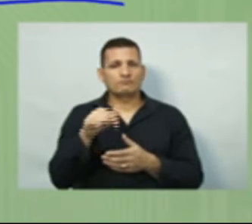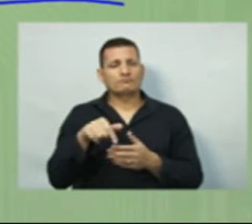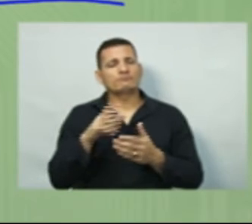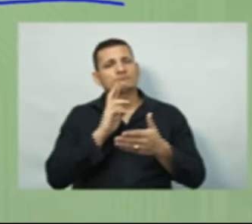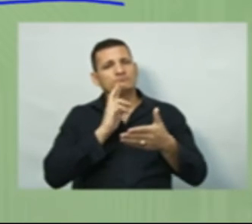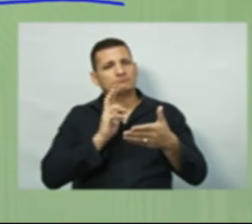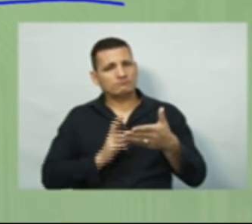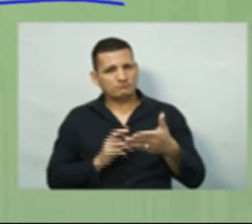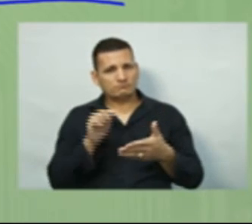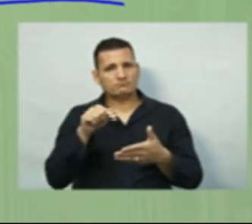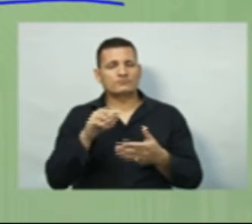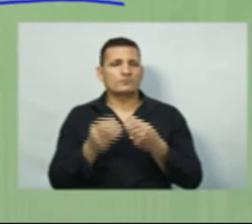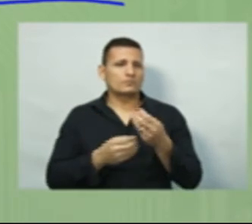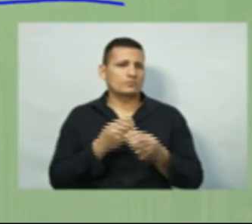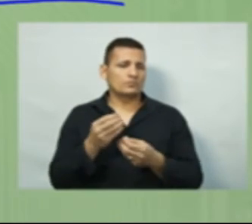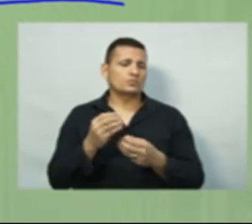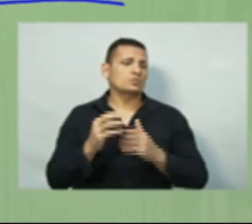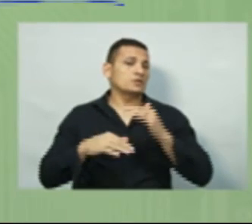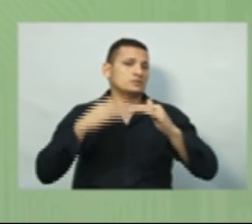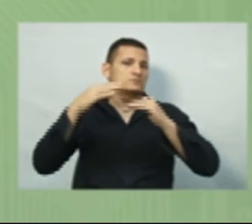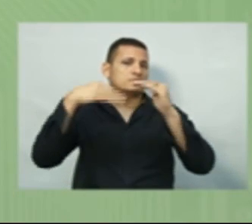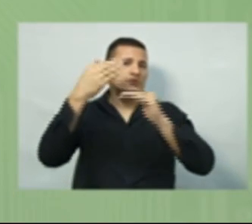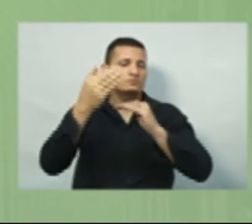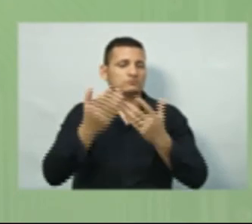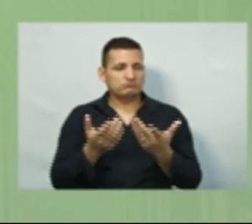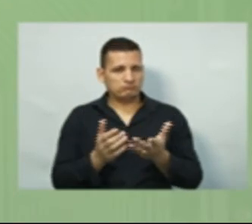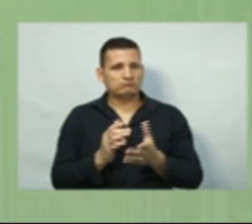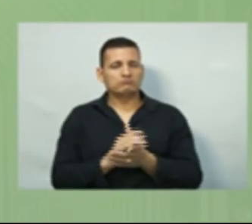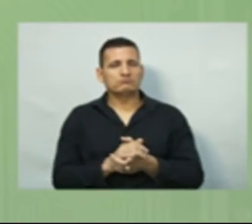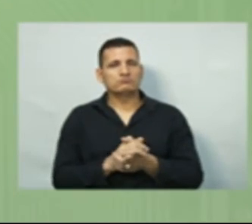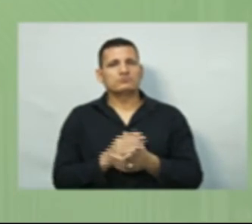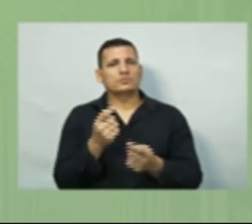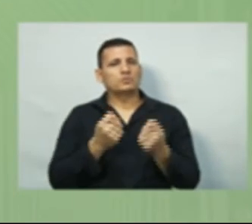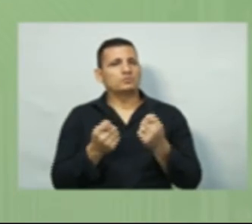respostas de como se há o crescimento econômico do país.